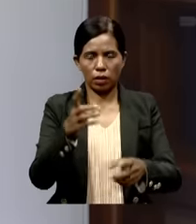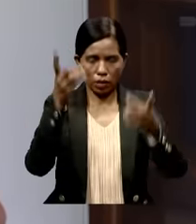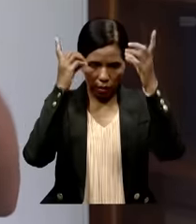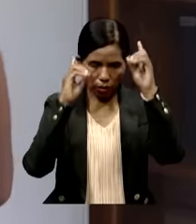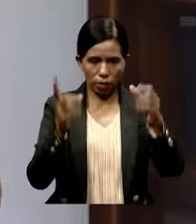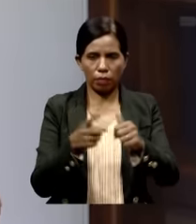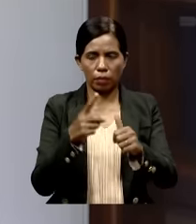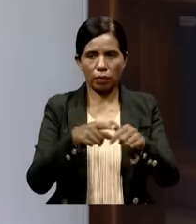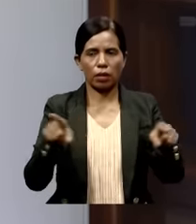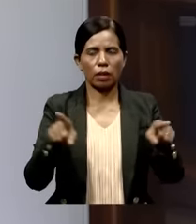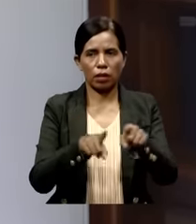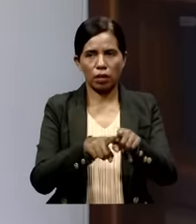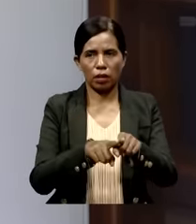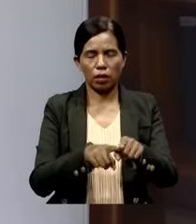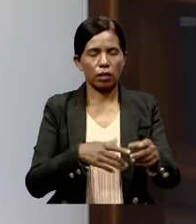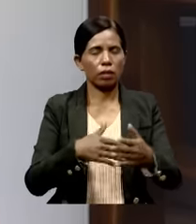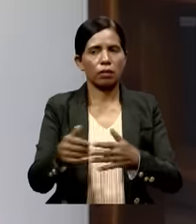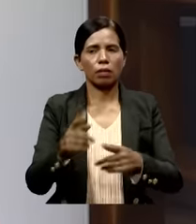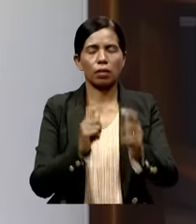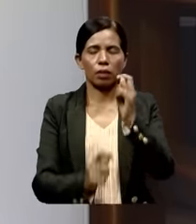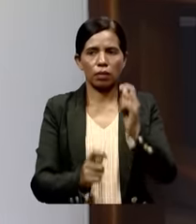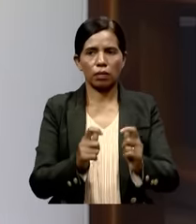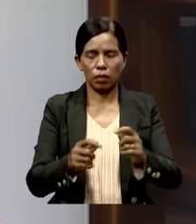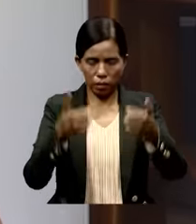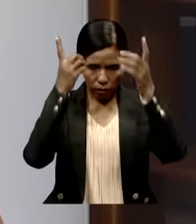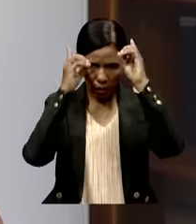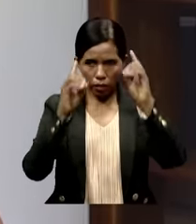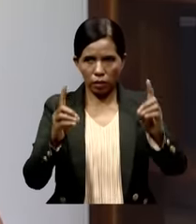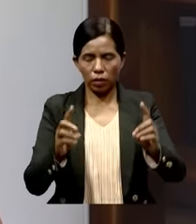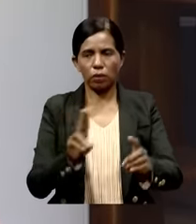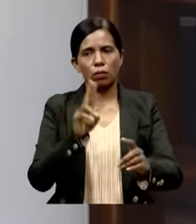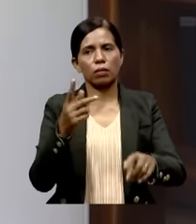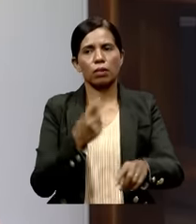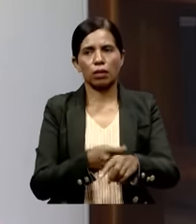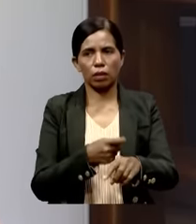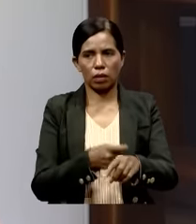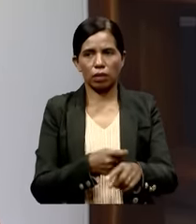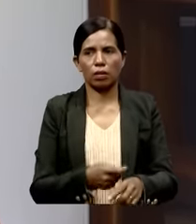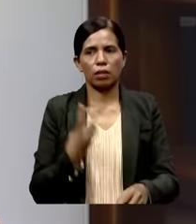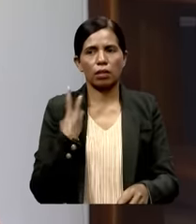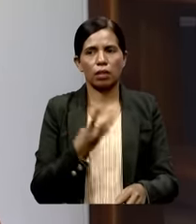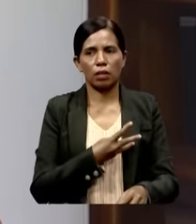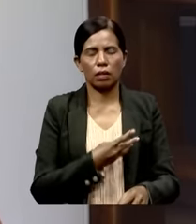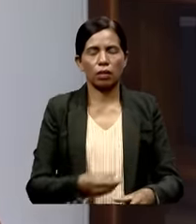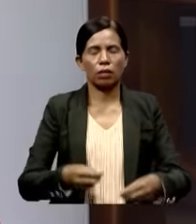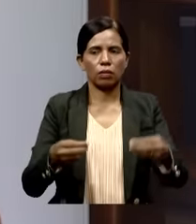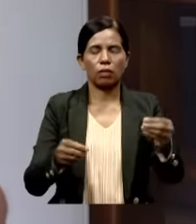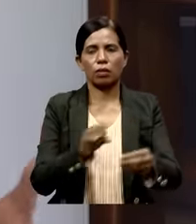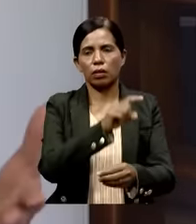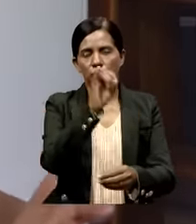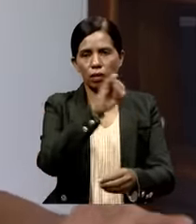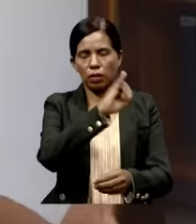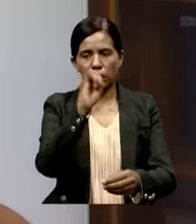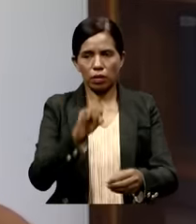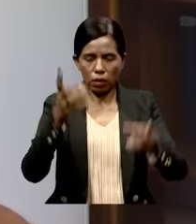ne tamba ba va in tribunal recurso decisão tun mene si han tempo tamba ita for julgamento ba ema ida